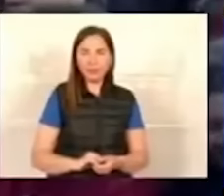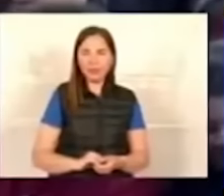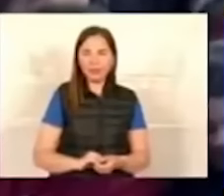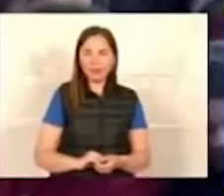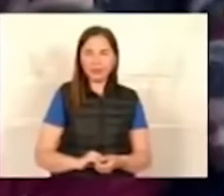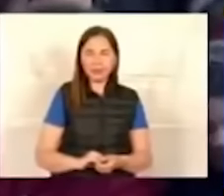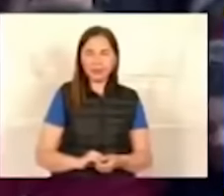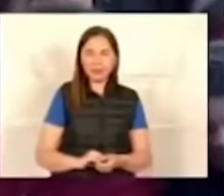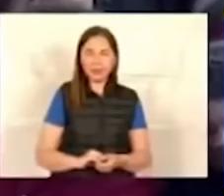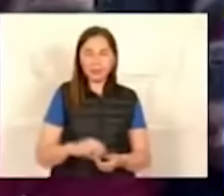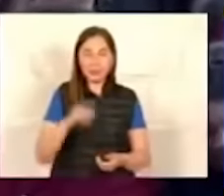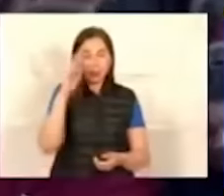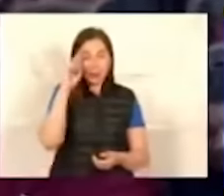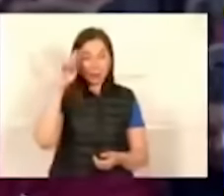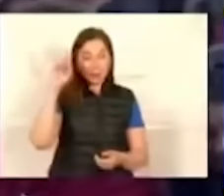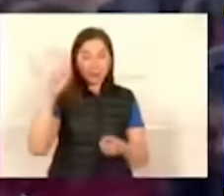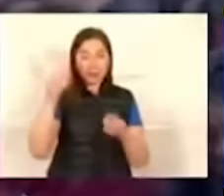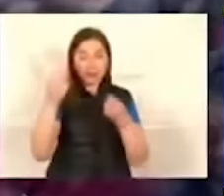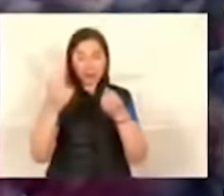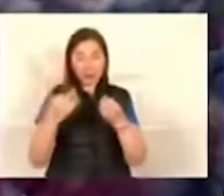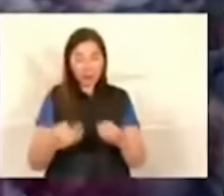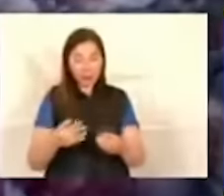disso Sen